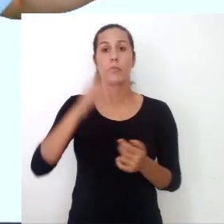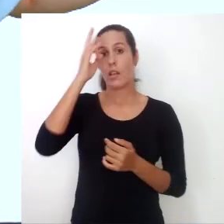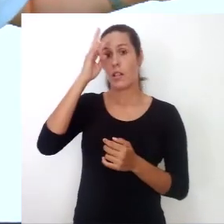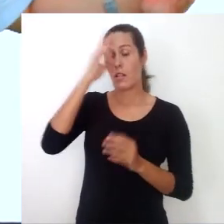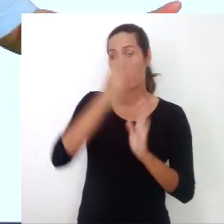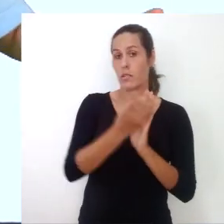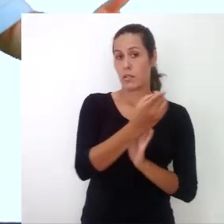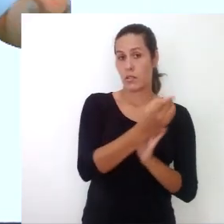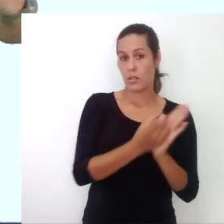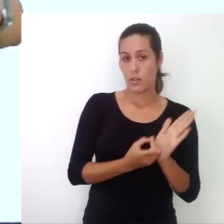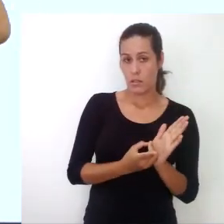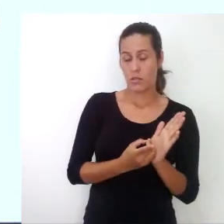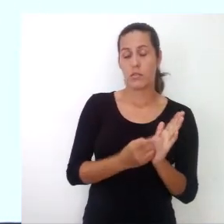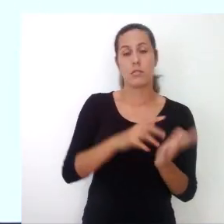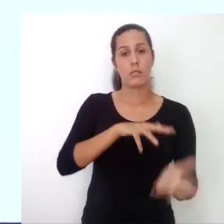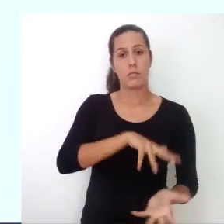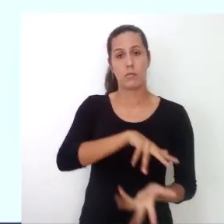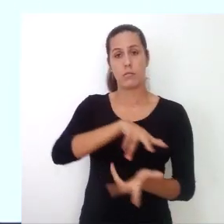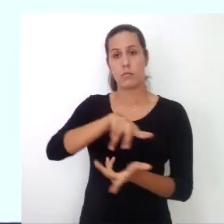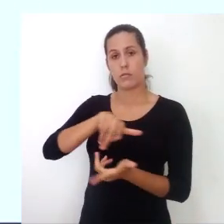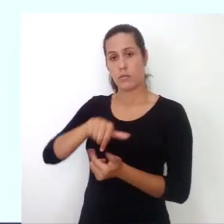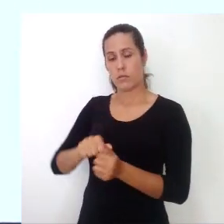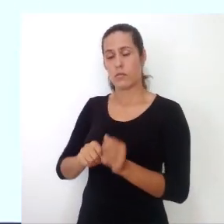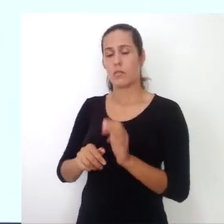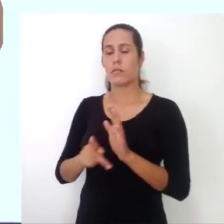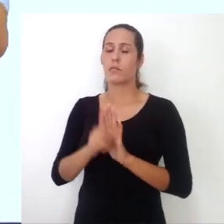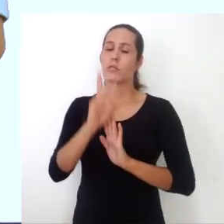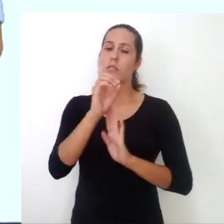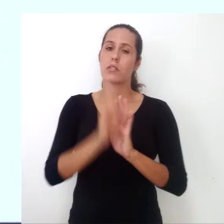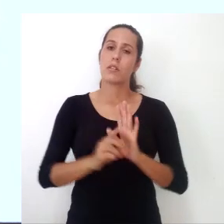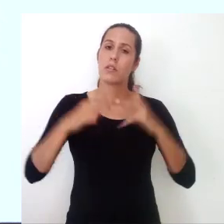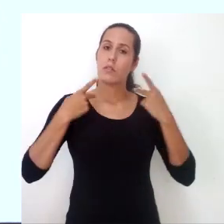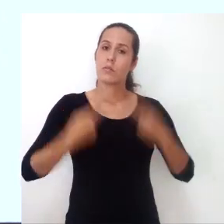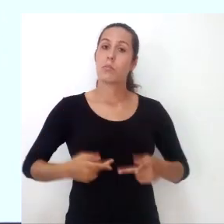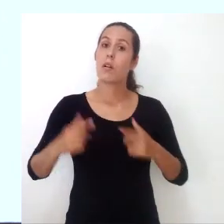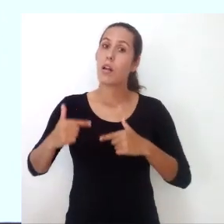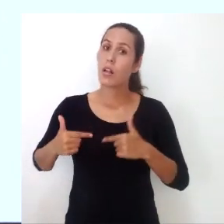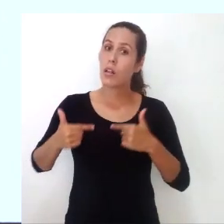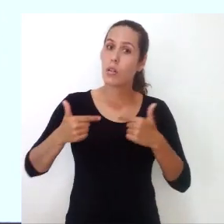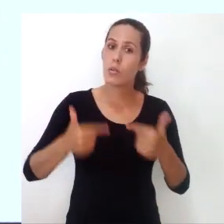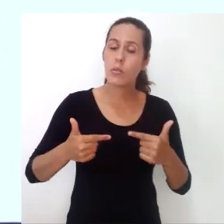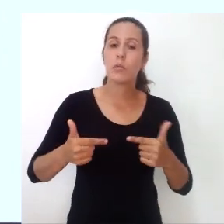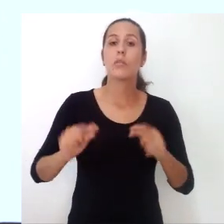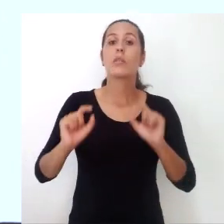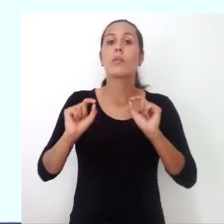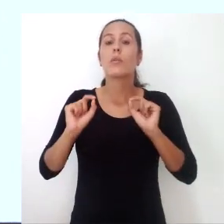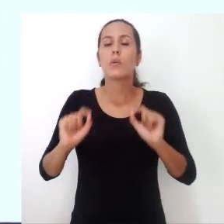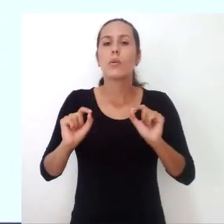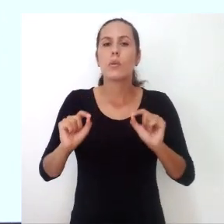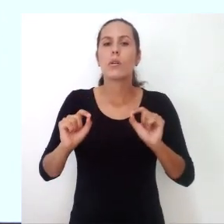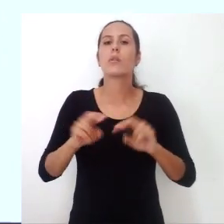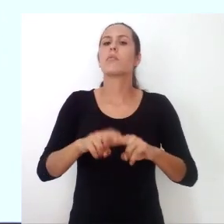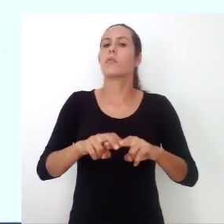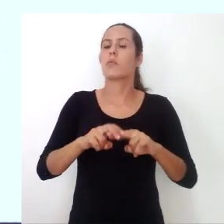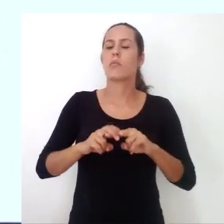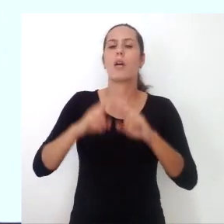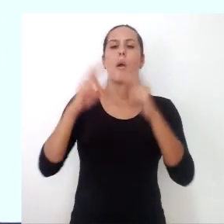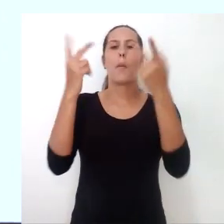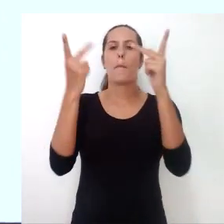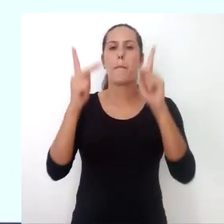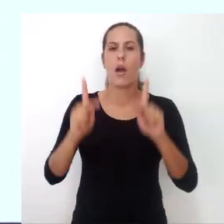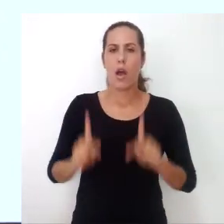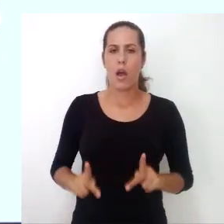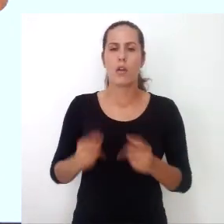Declaração Universal dos Direitos Humanos luta para promover a paz entre as